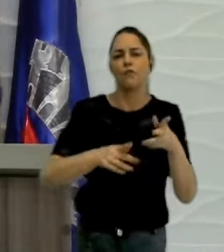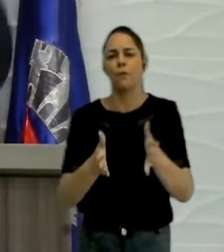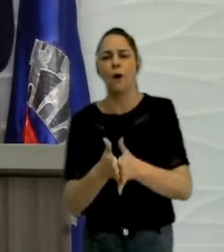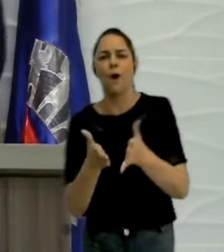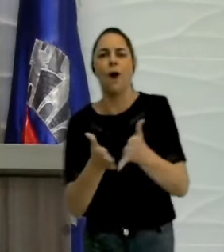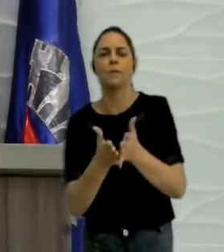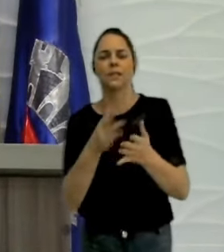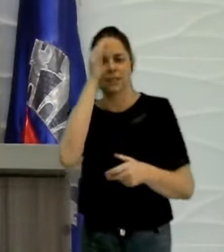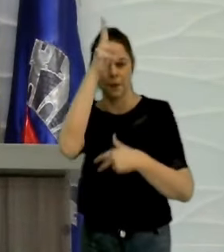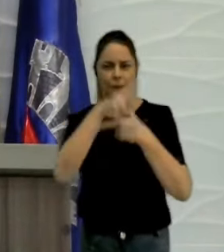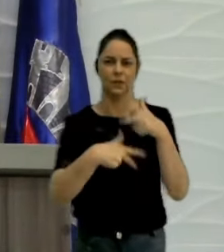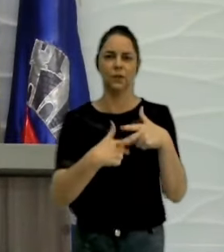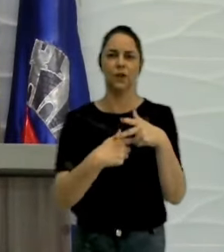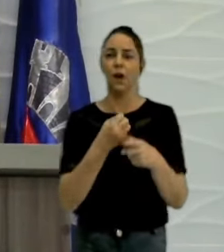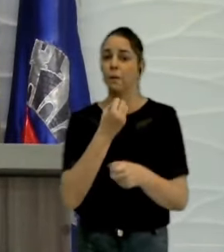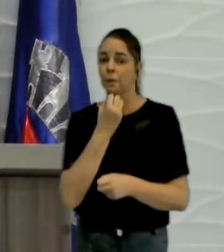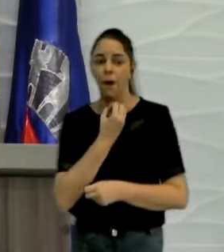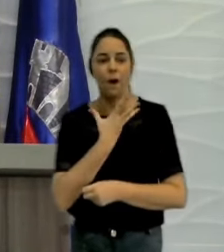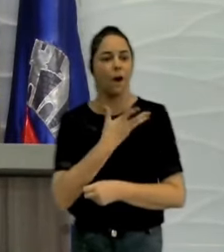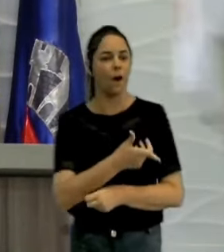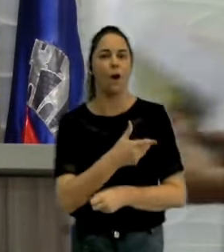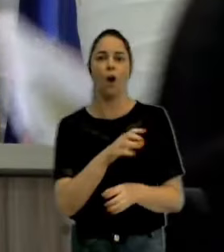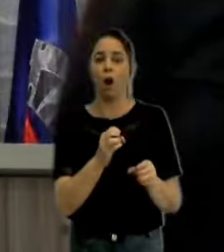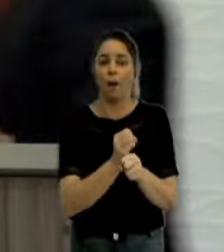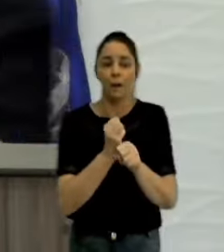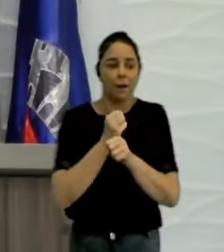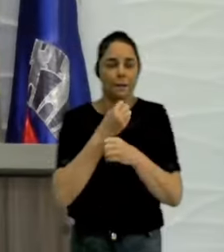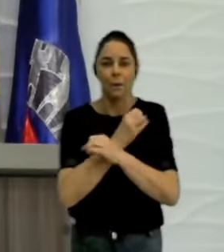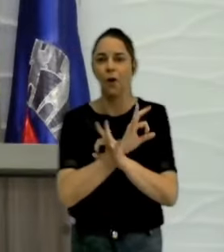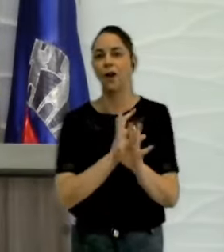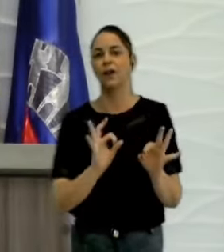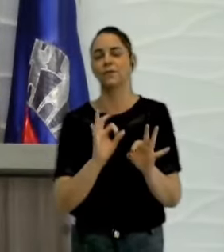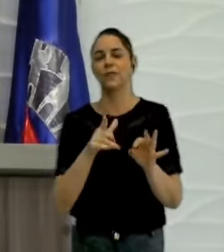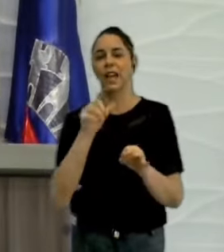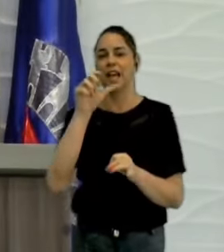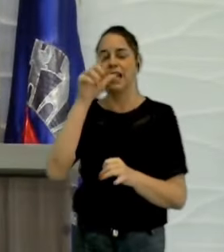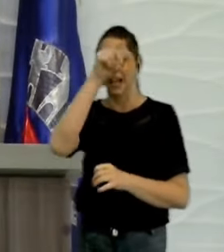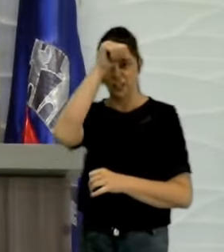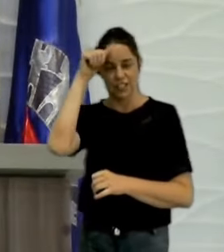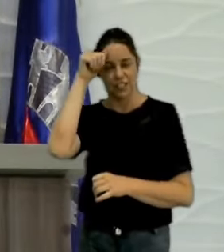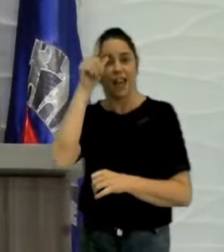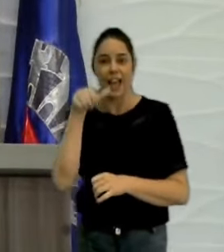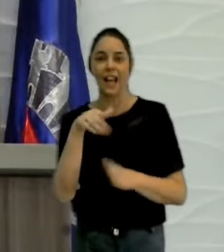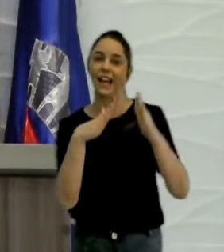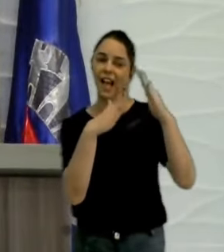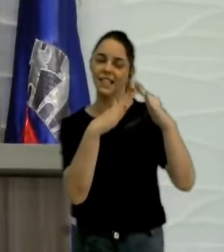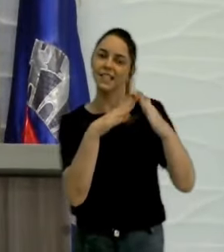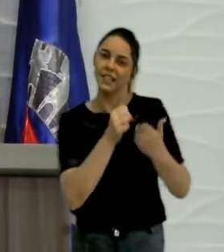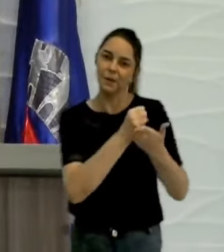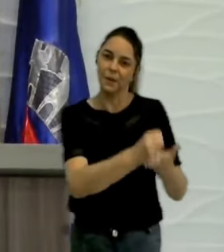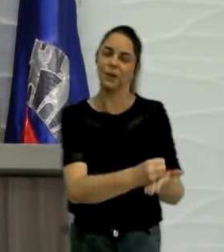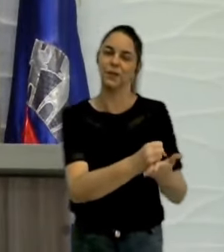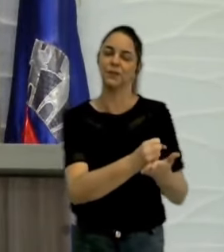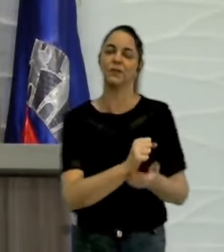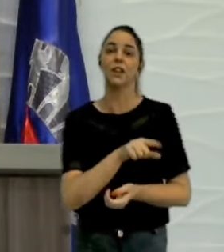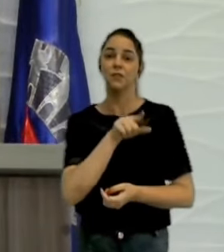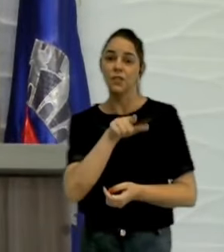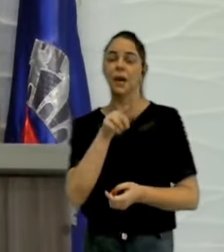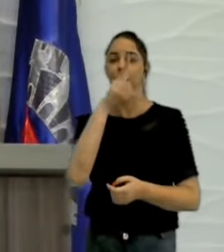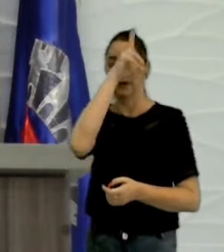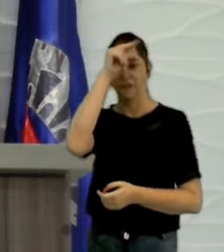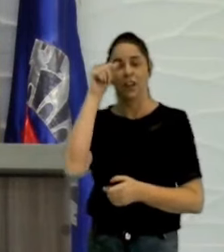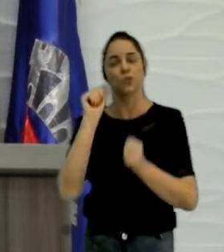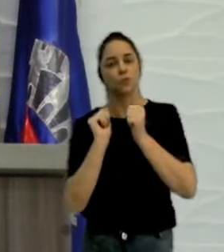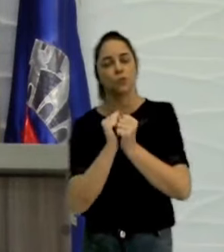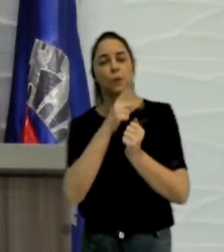das melhores obras do prefeito Alexandre Batité, é aquela Casa de Apoio. Então, você, Alexandre Batité, com